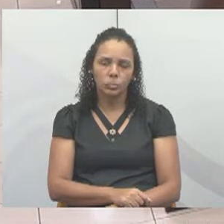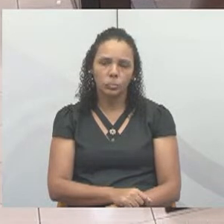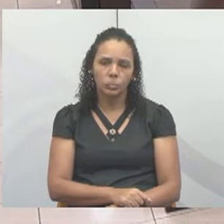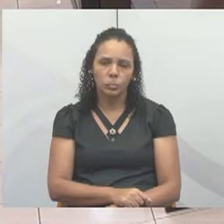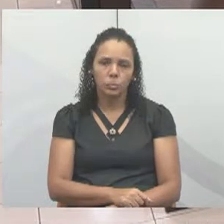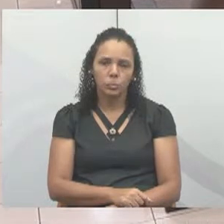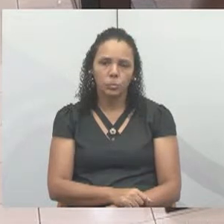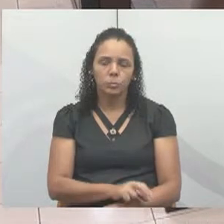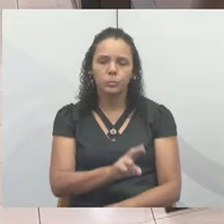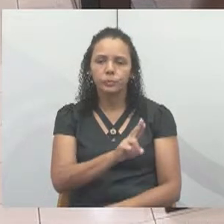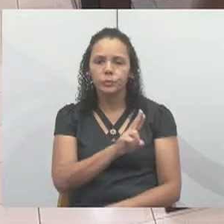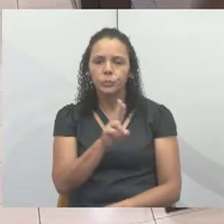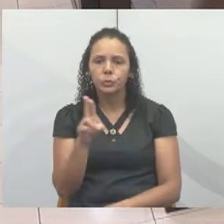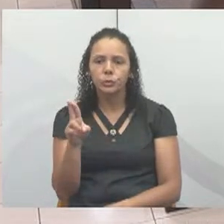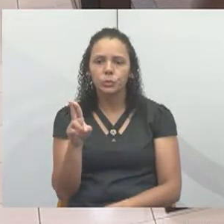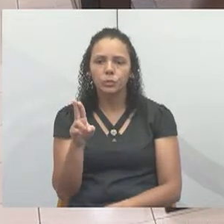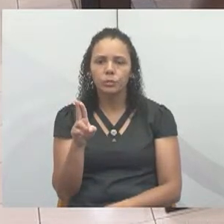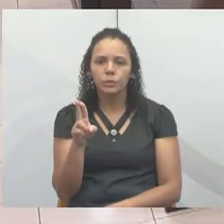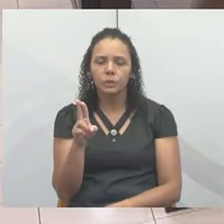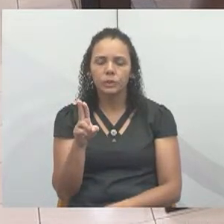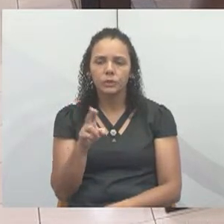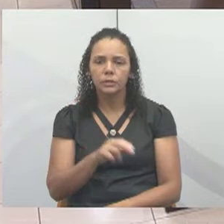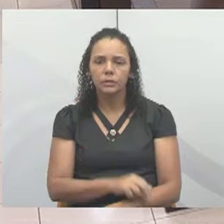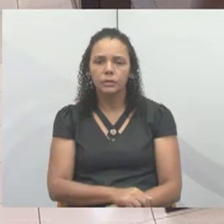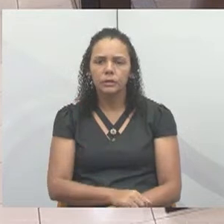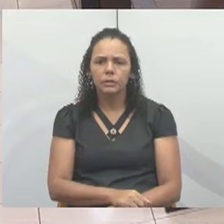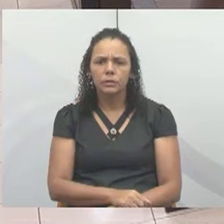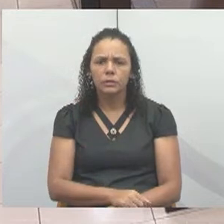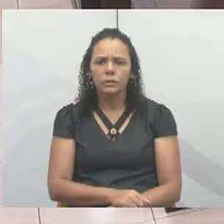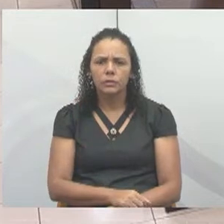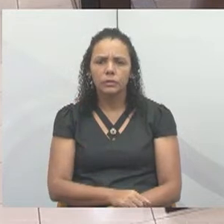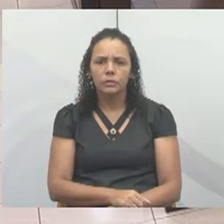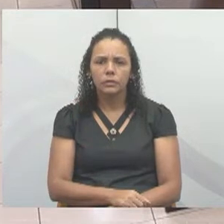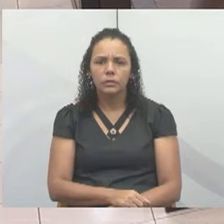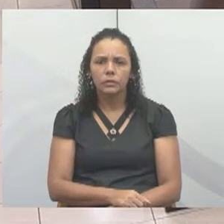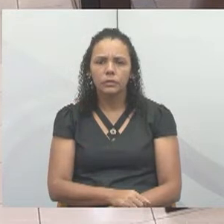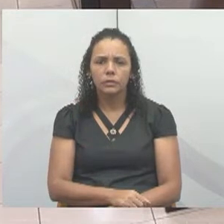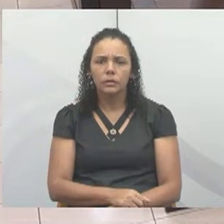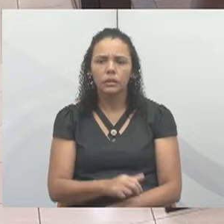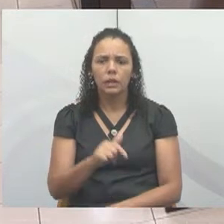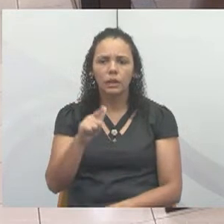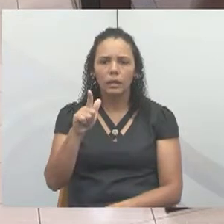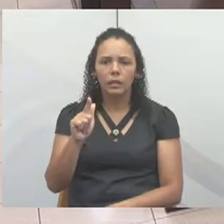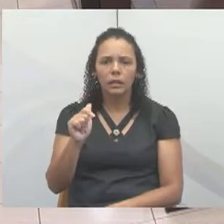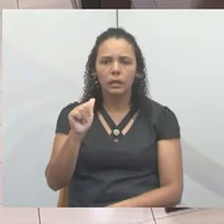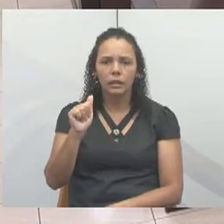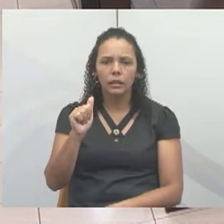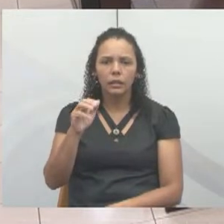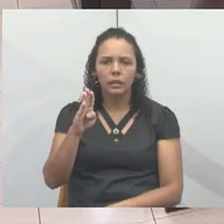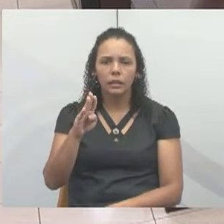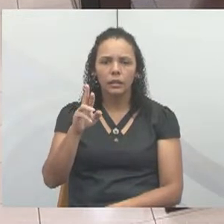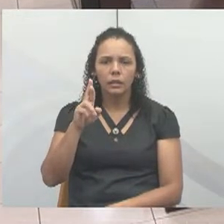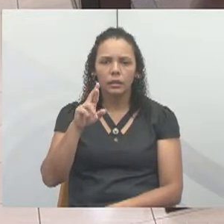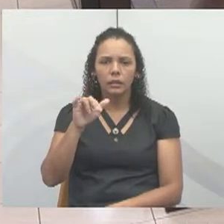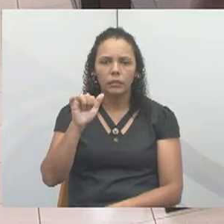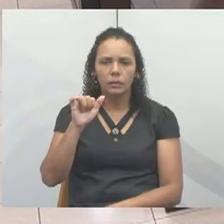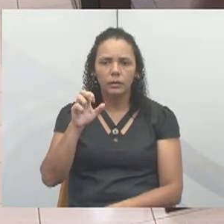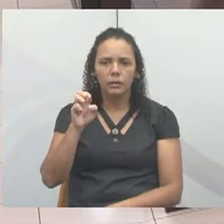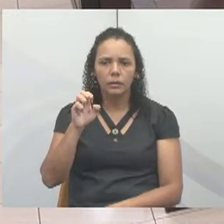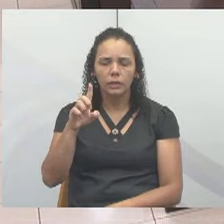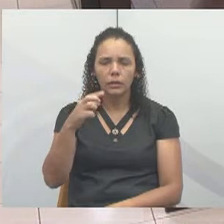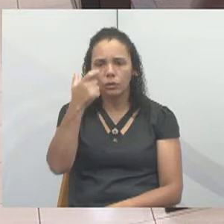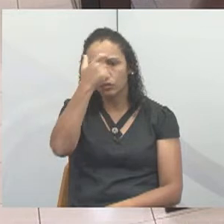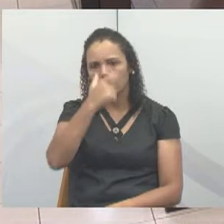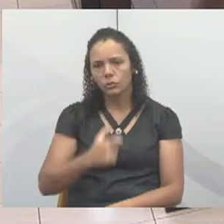Por favor, eu gostaria que falasse o nome, né? Meu nome é Gabriel Belém, eu sou jacariense, sou